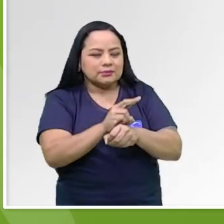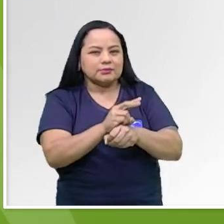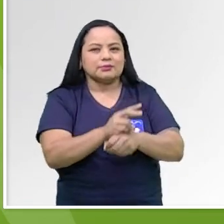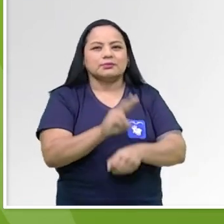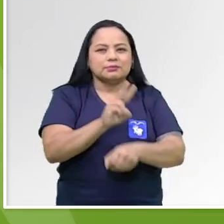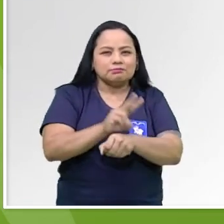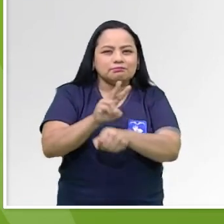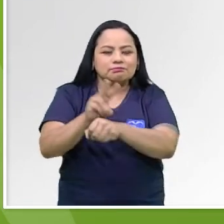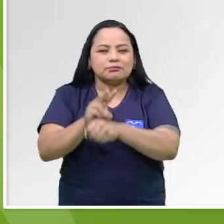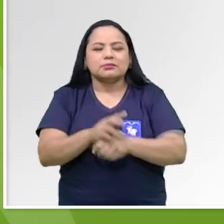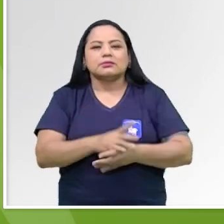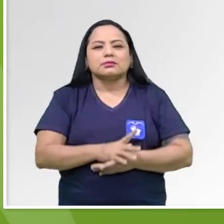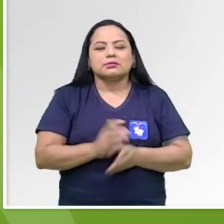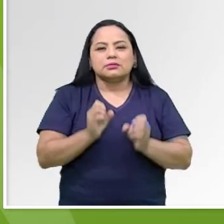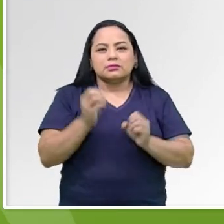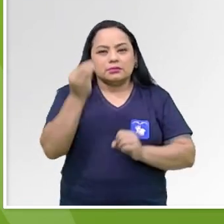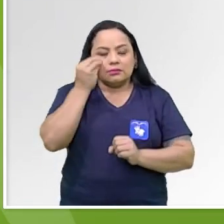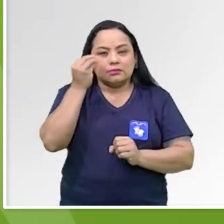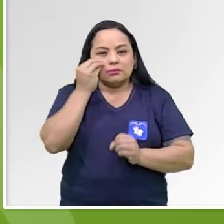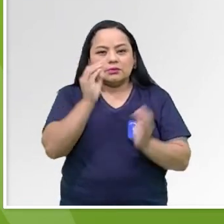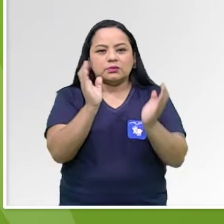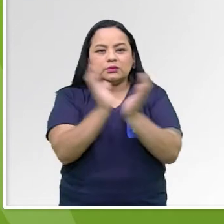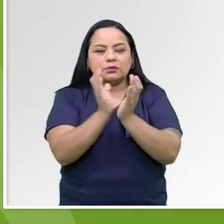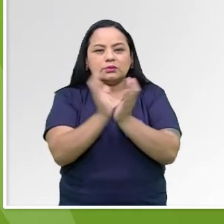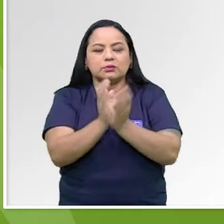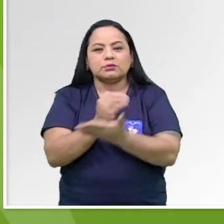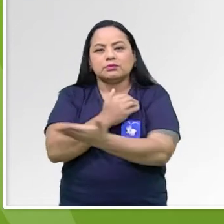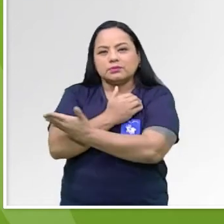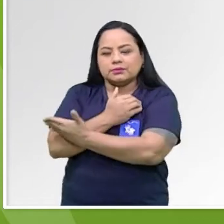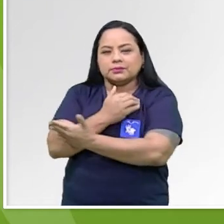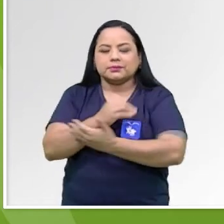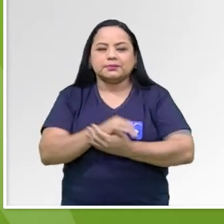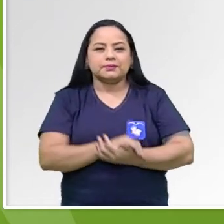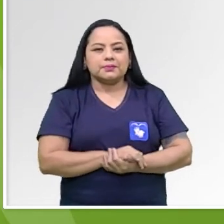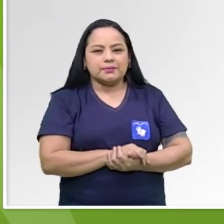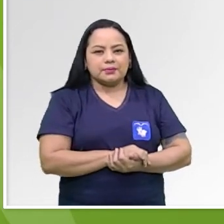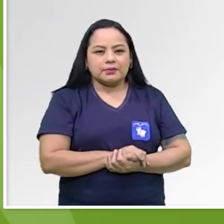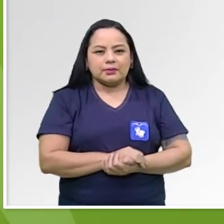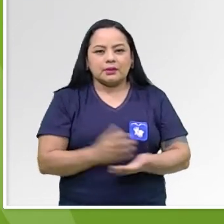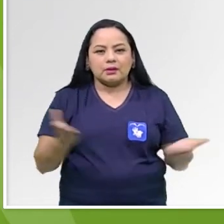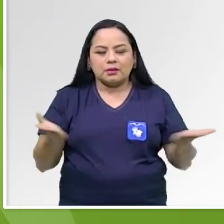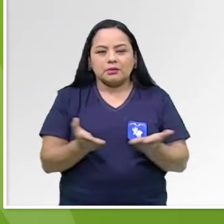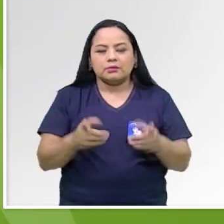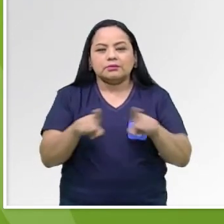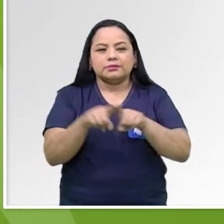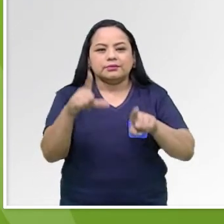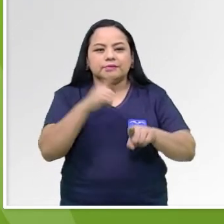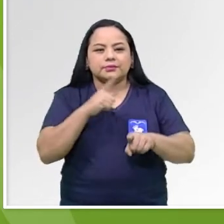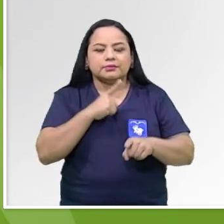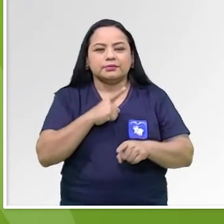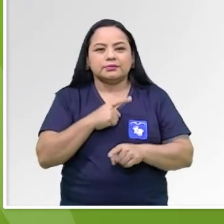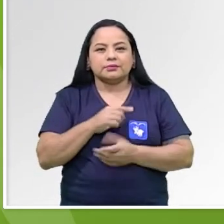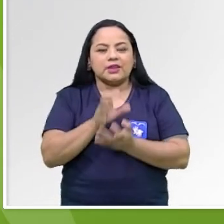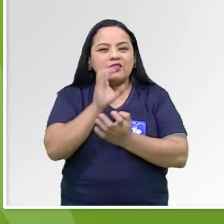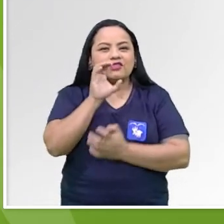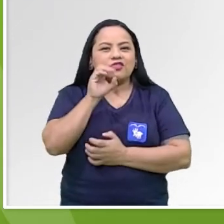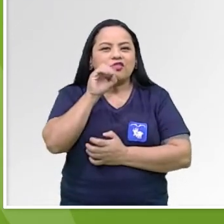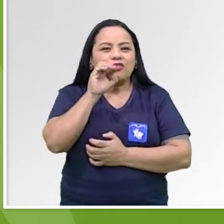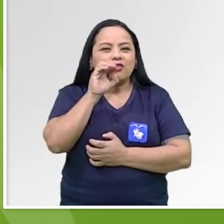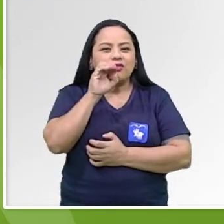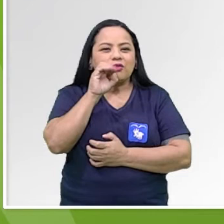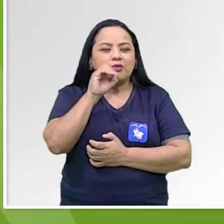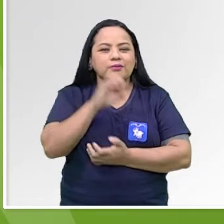tá? E a gente viu a classe dos primatas. Temos ainda os roedores.